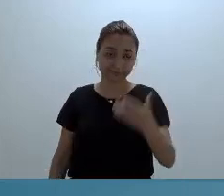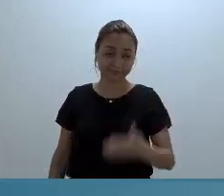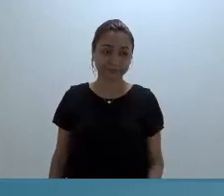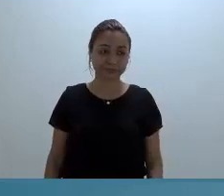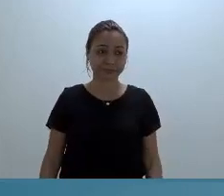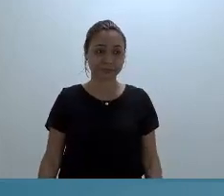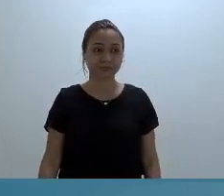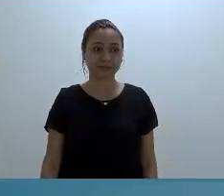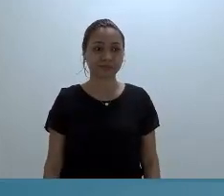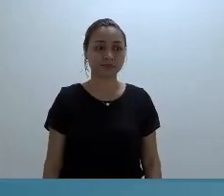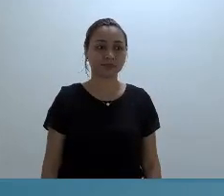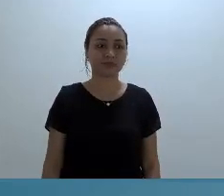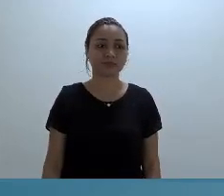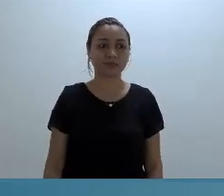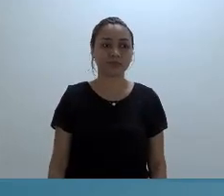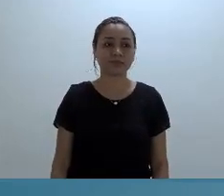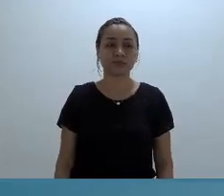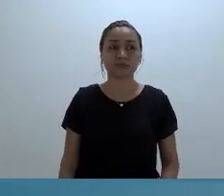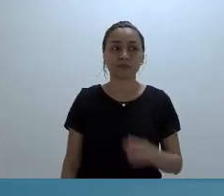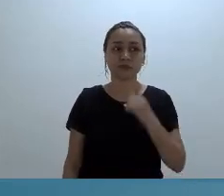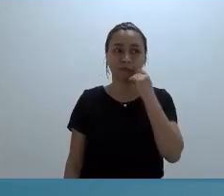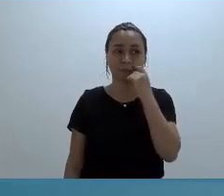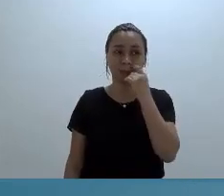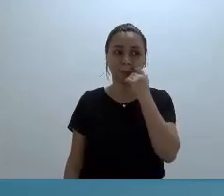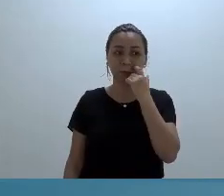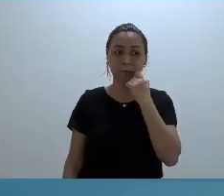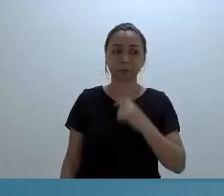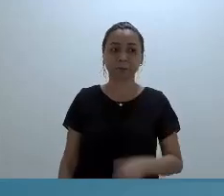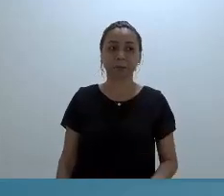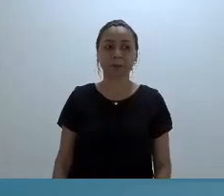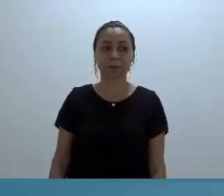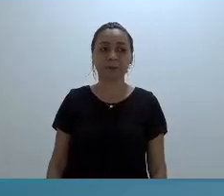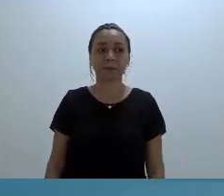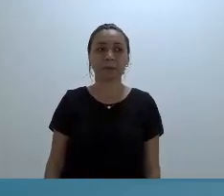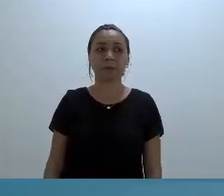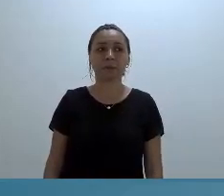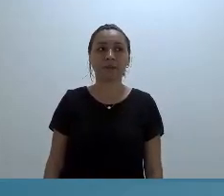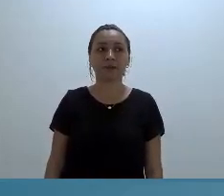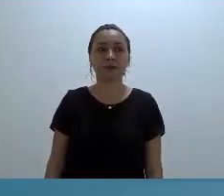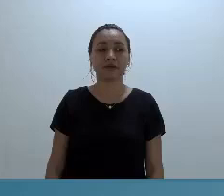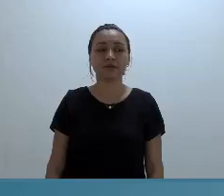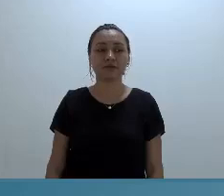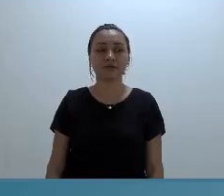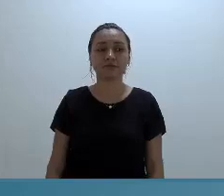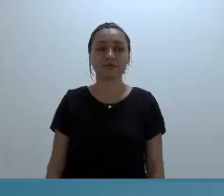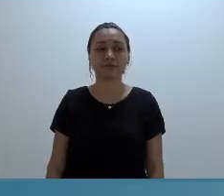Em razão da falha, deixar a postabilidade de Zimbardo por amanhã.